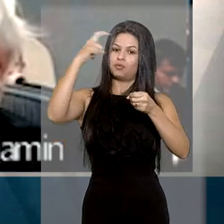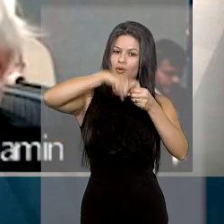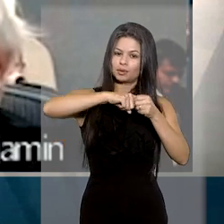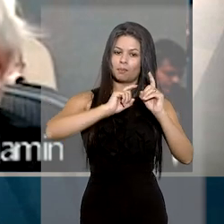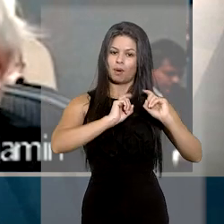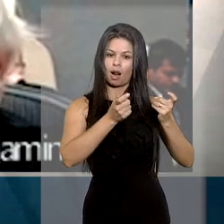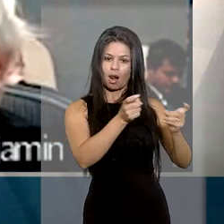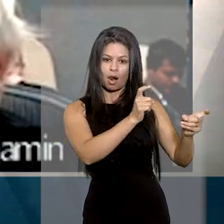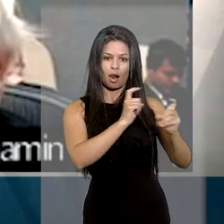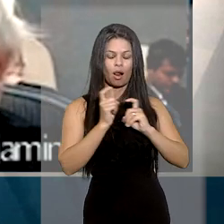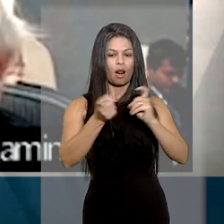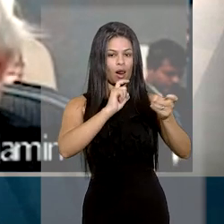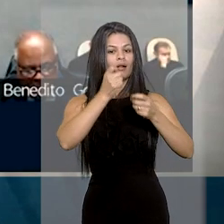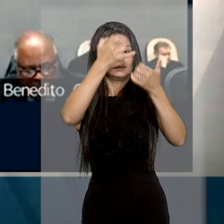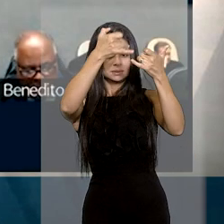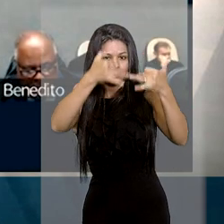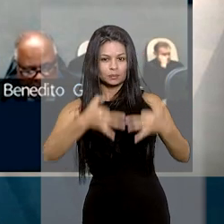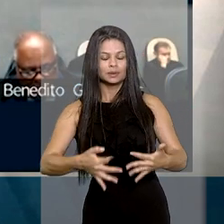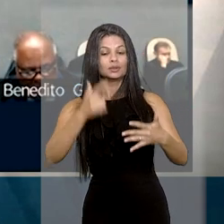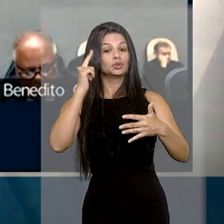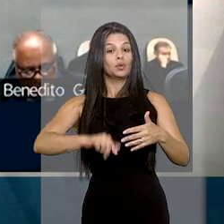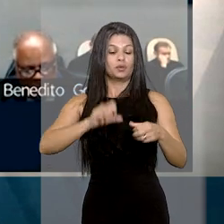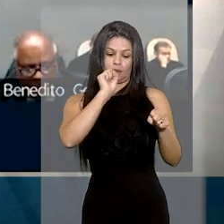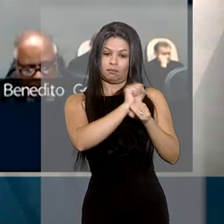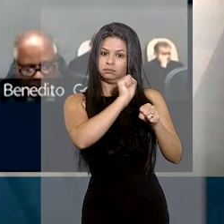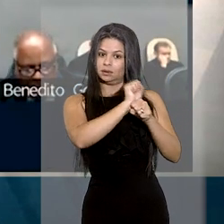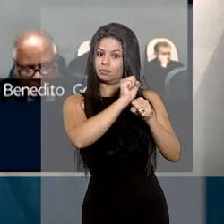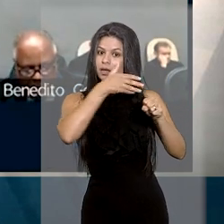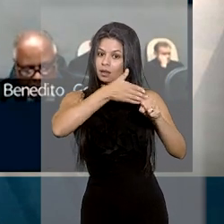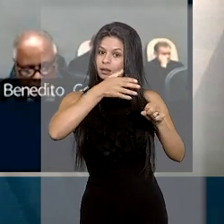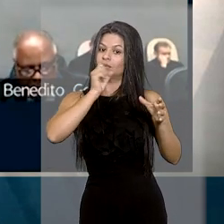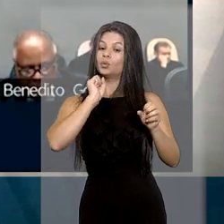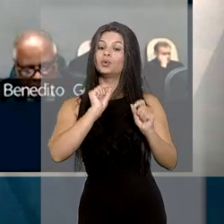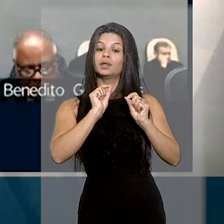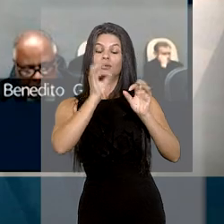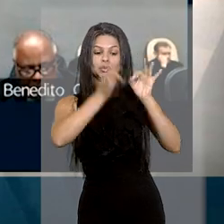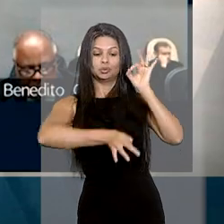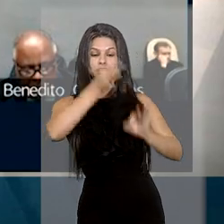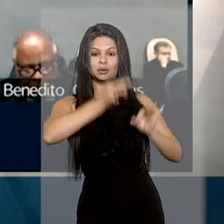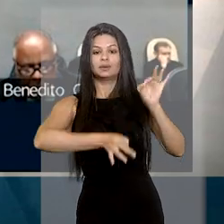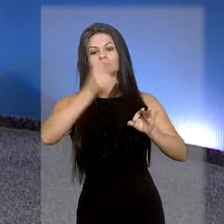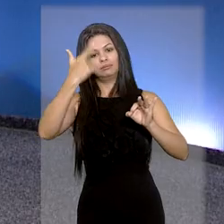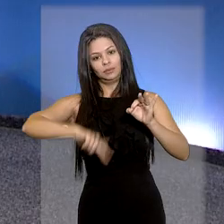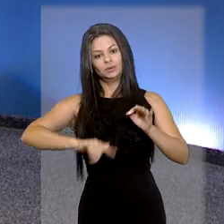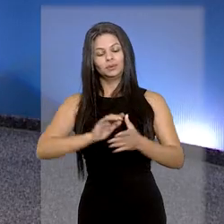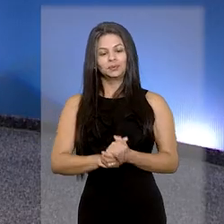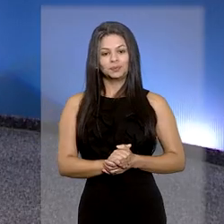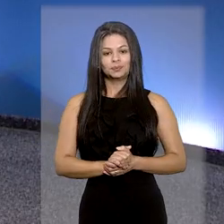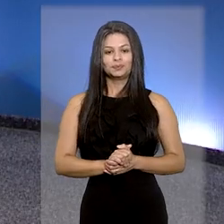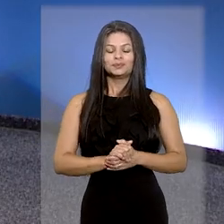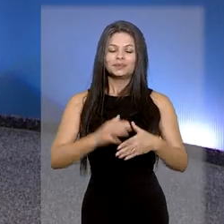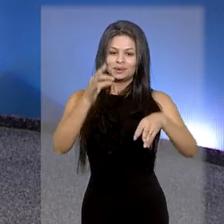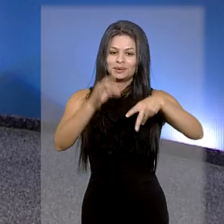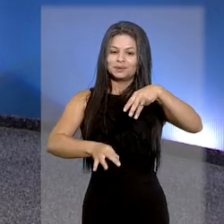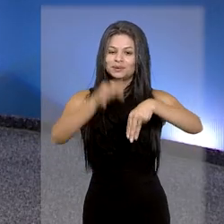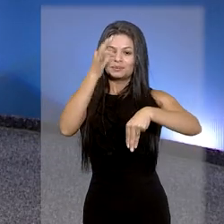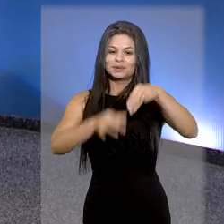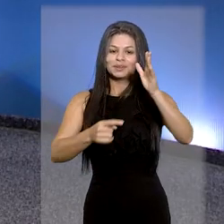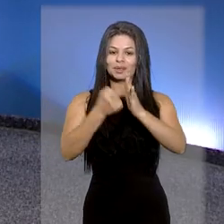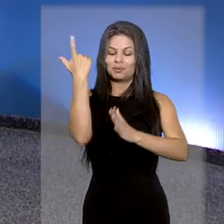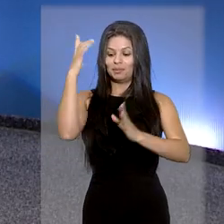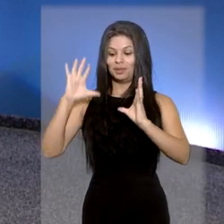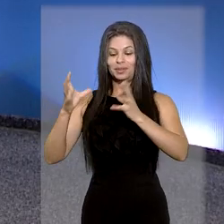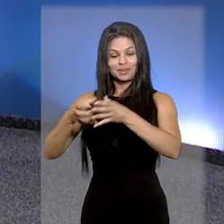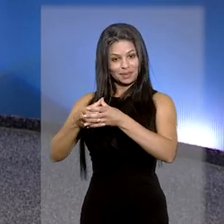processos relacionados à mesma matéria que estavam aguardando o julgamento do repetitivo e os ministros da primeira